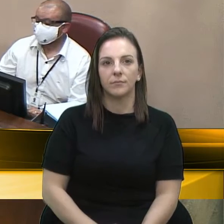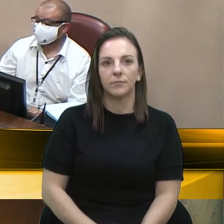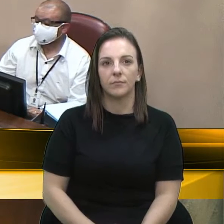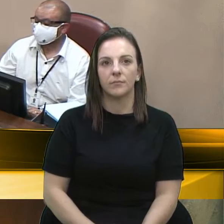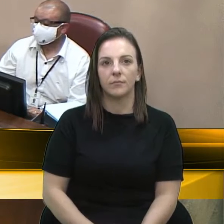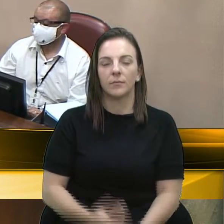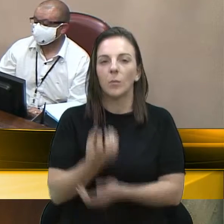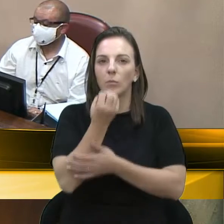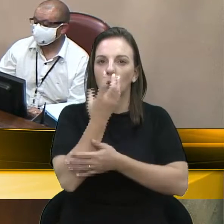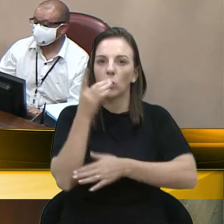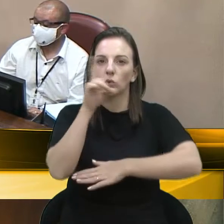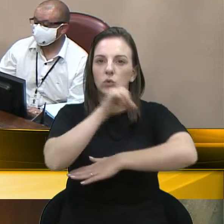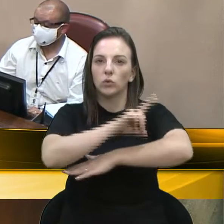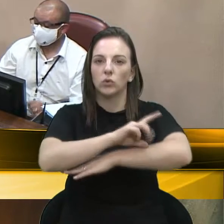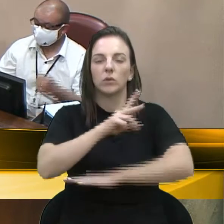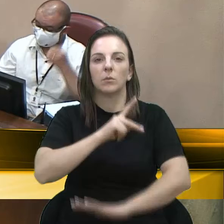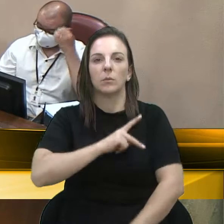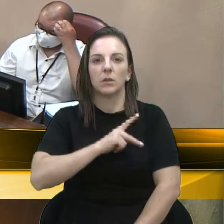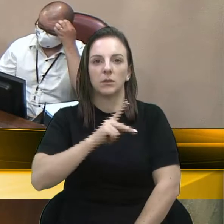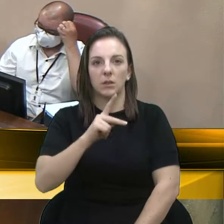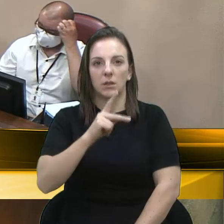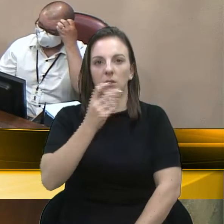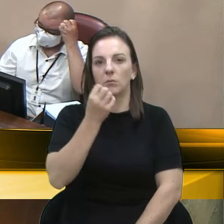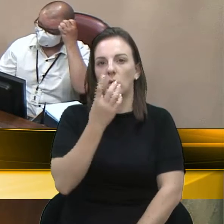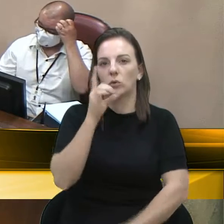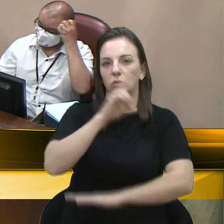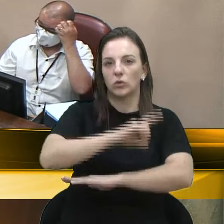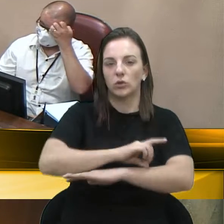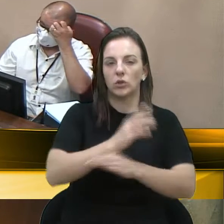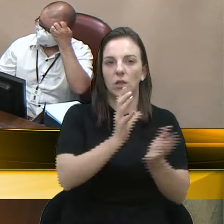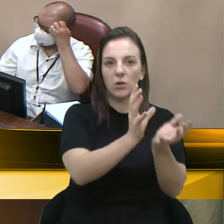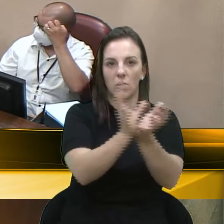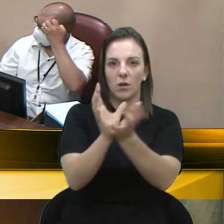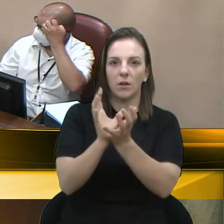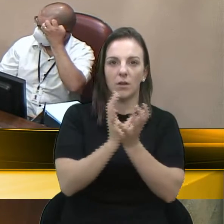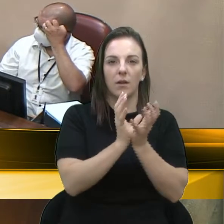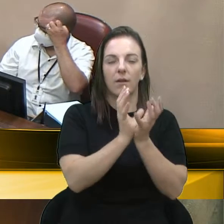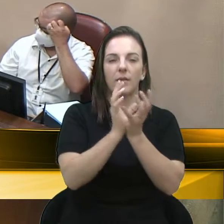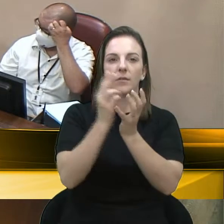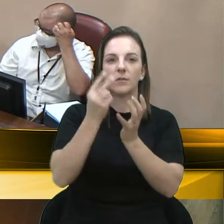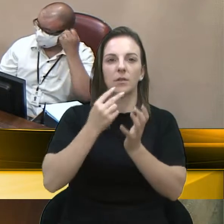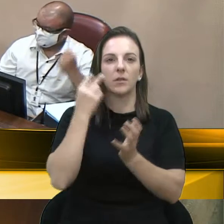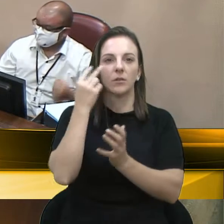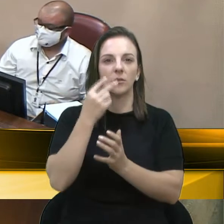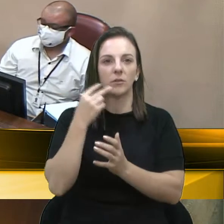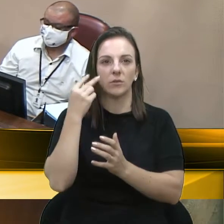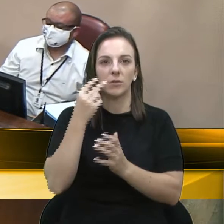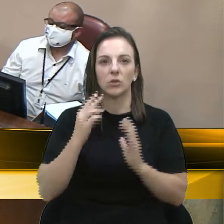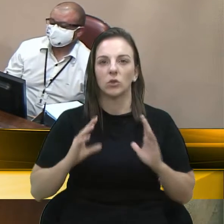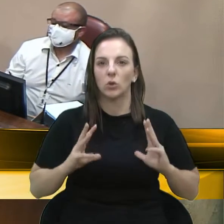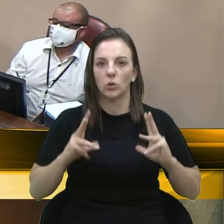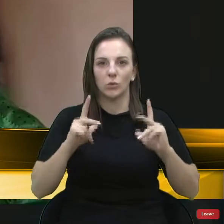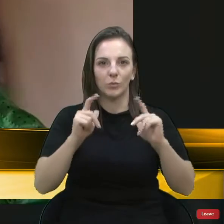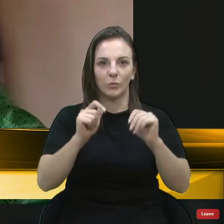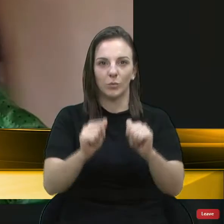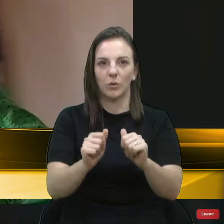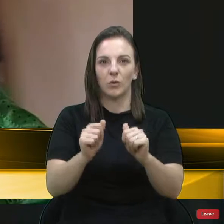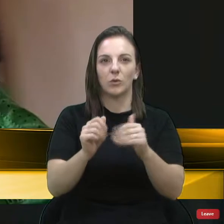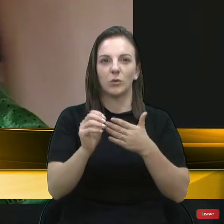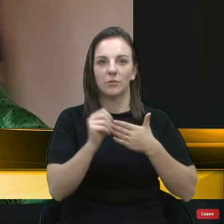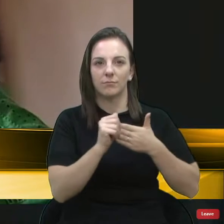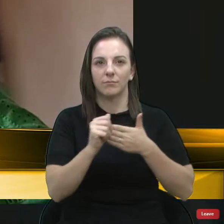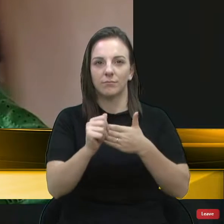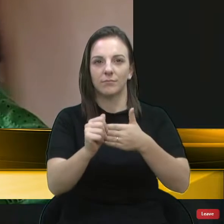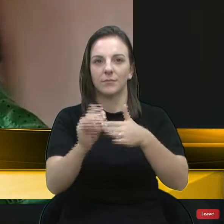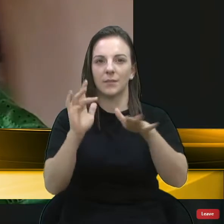Bom dia, senhor presidente, bom dia, nobres pares, colegas vereadores, a todos aqueles que nos acompanham através das